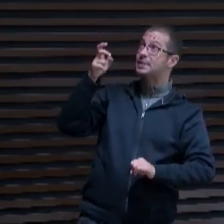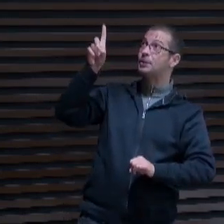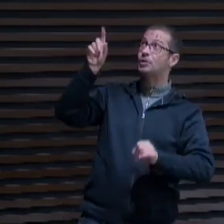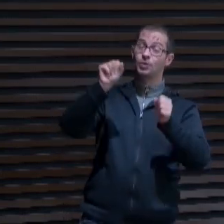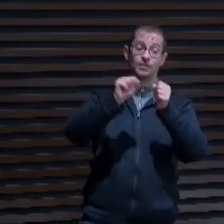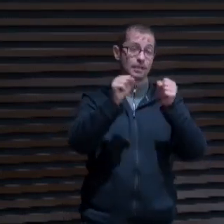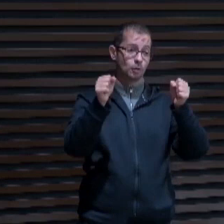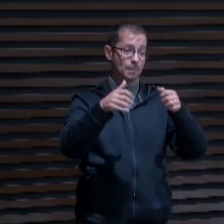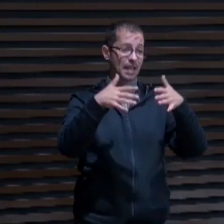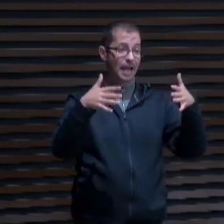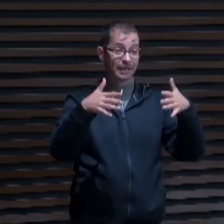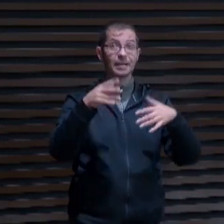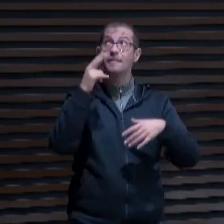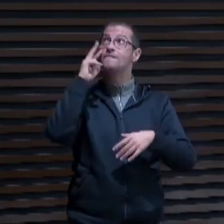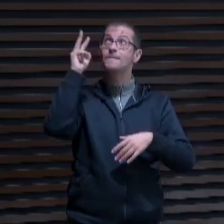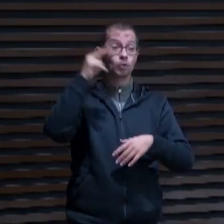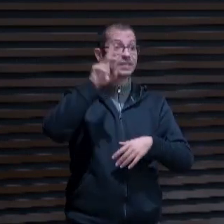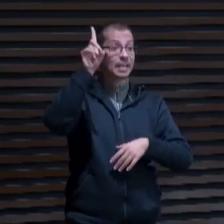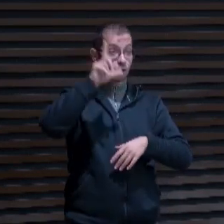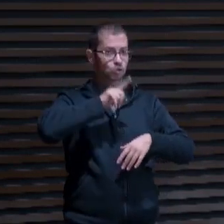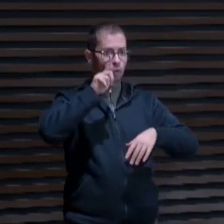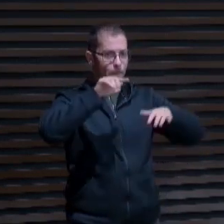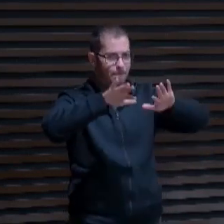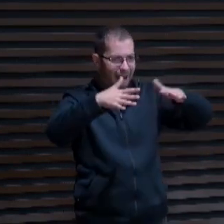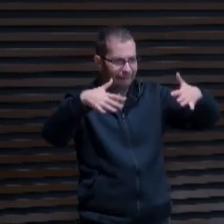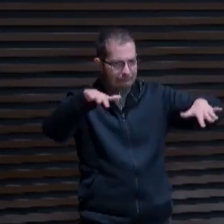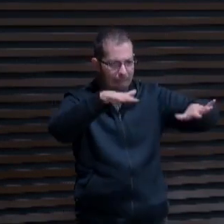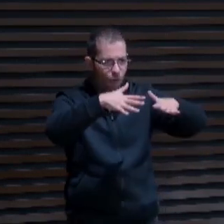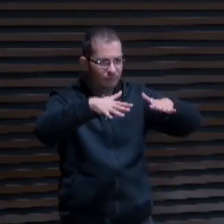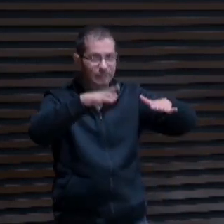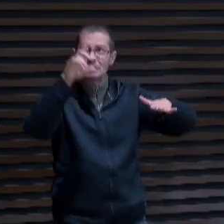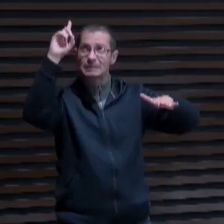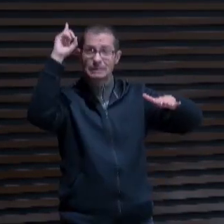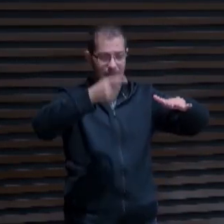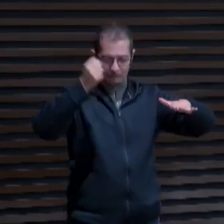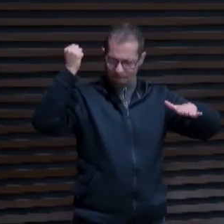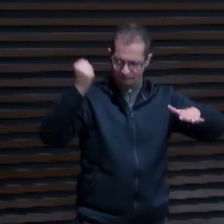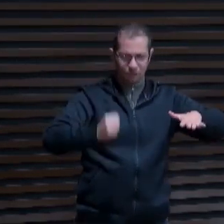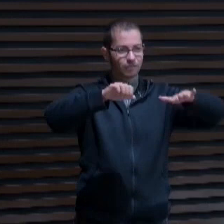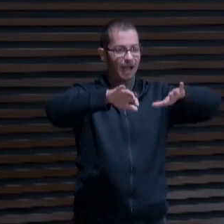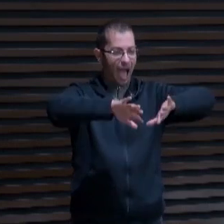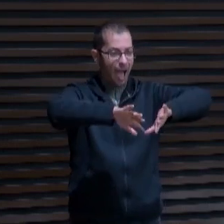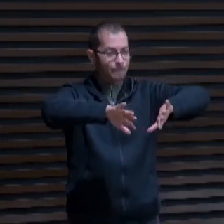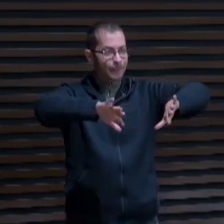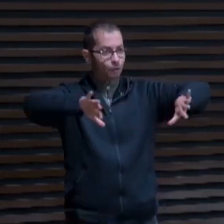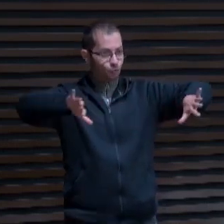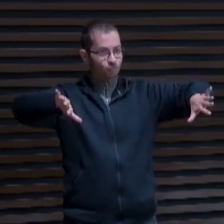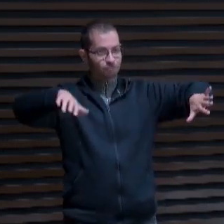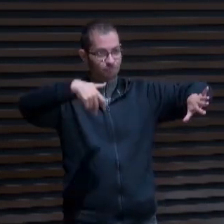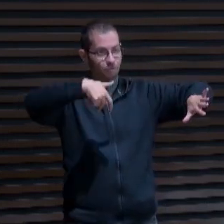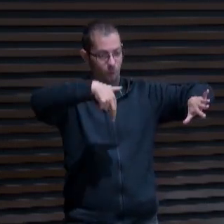viram Deus abrindo o mar, Deus se manifestou sobrenaturalmente como é próprio dele. Ninguém faria